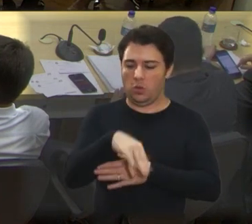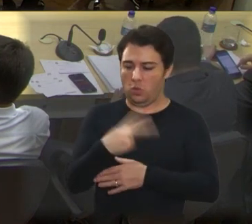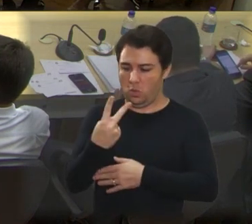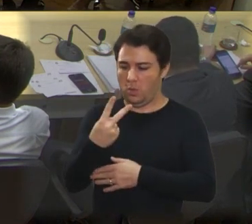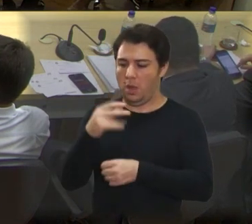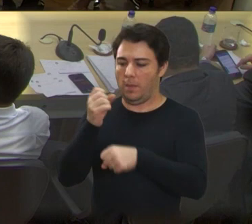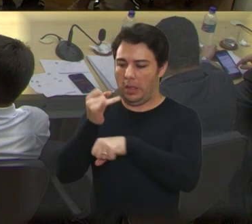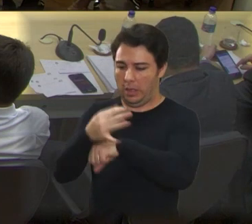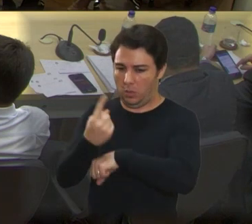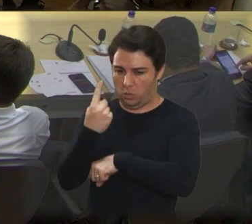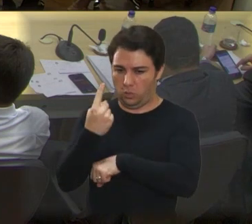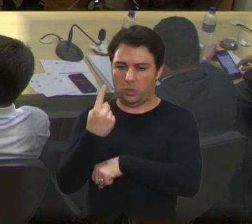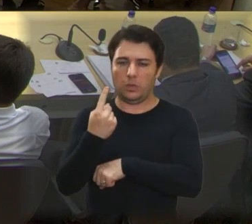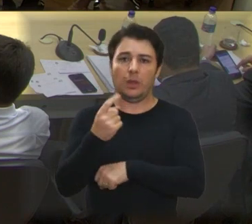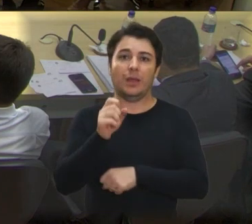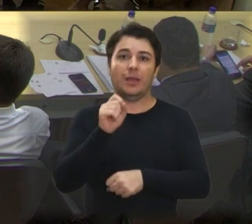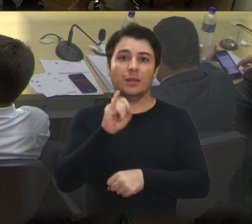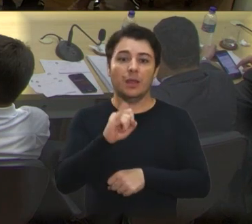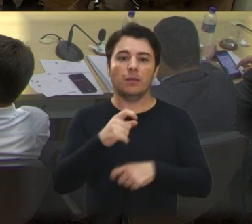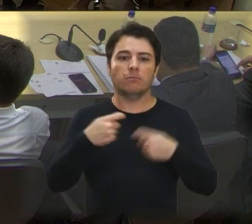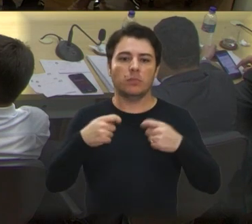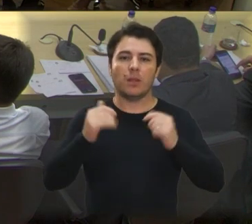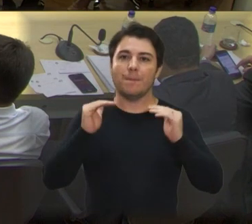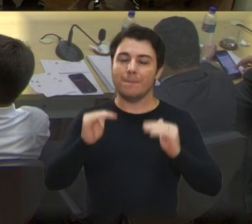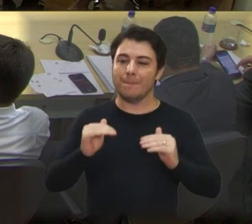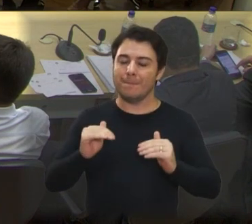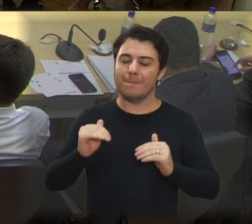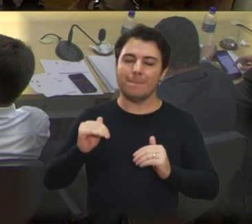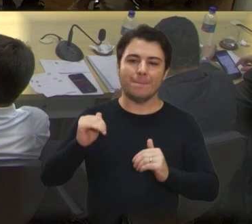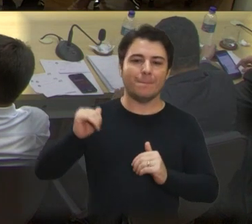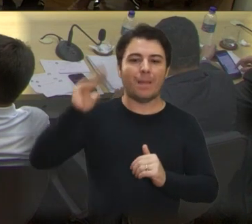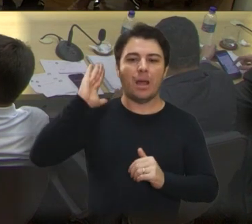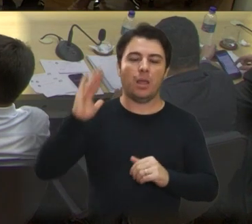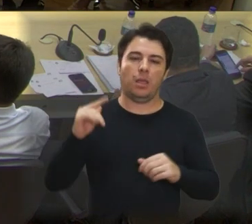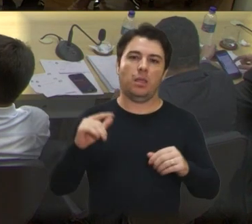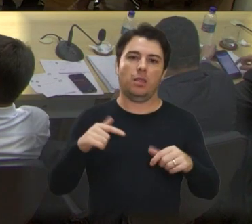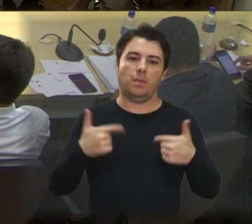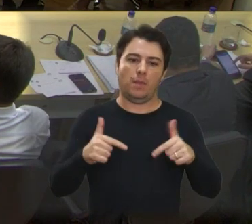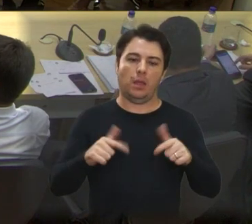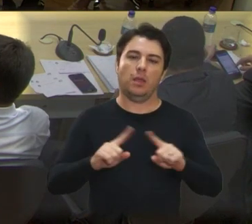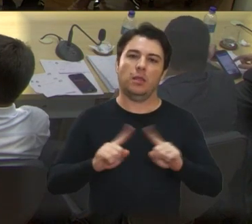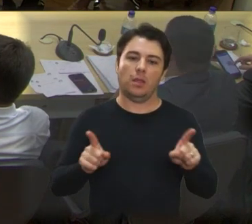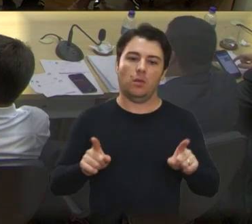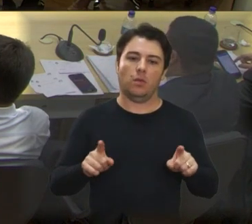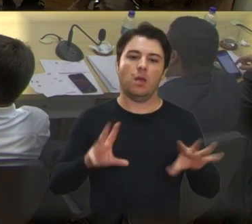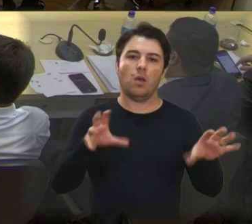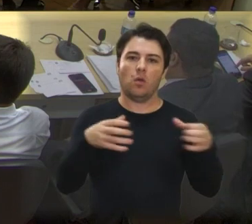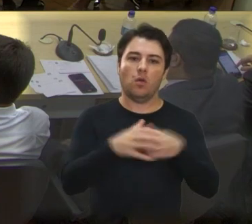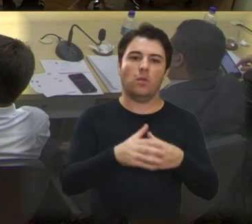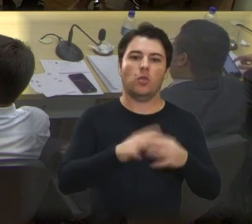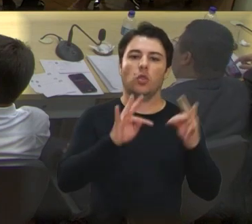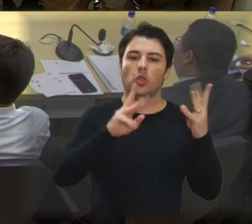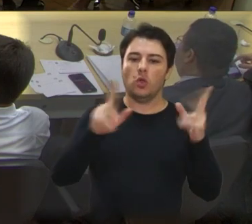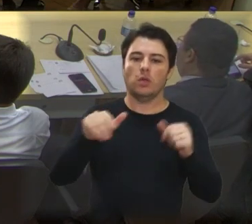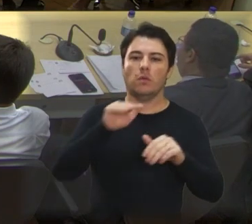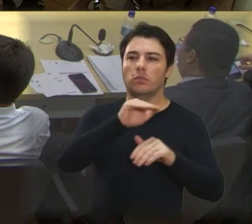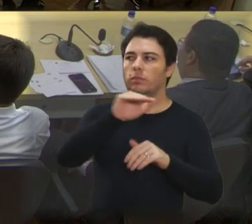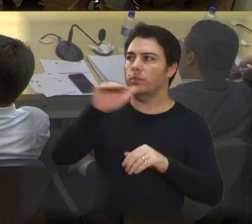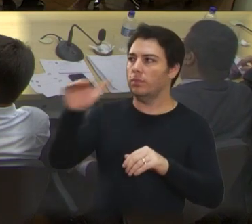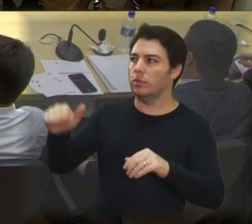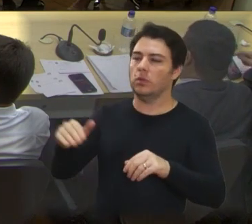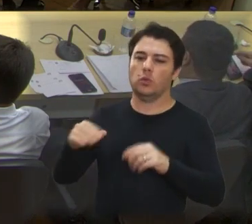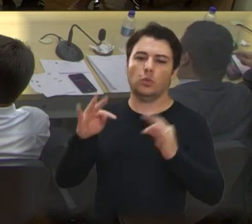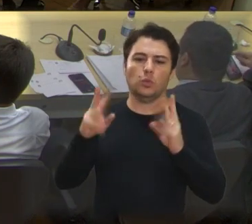quando a contingência é maior do que a capacidade de execução dessas equipes todas as demais equipes Nossa são